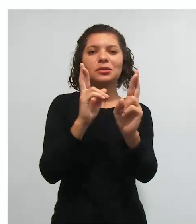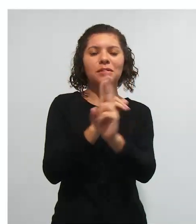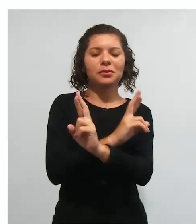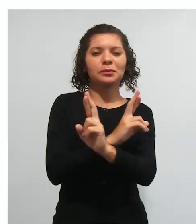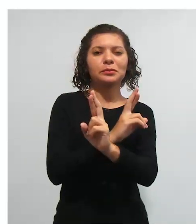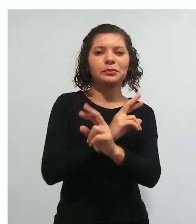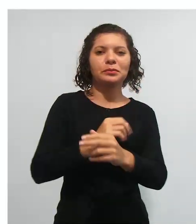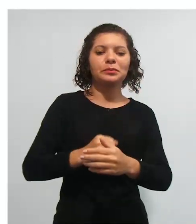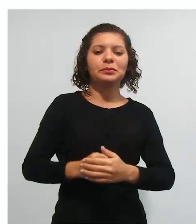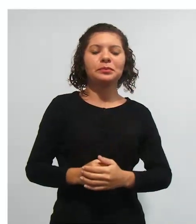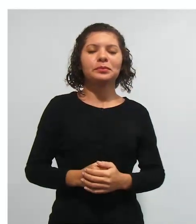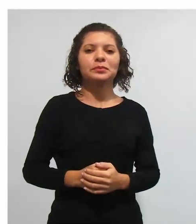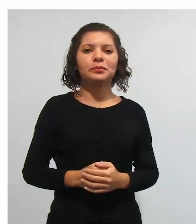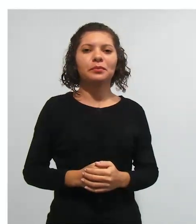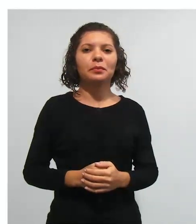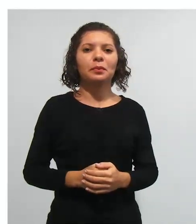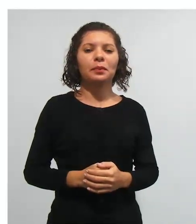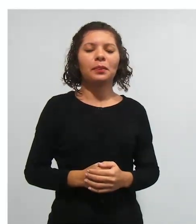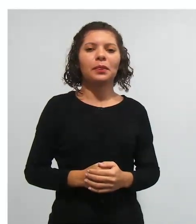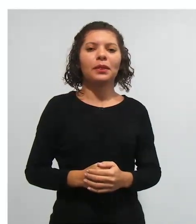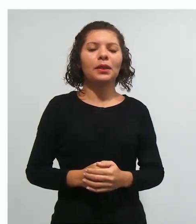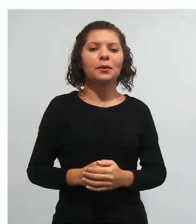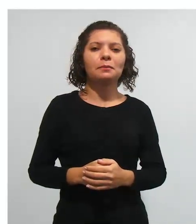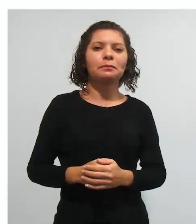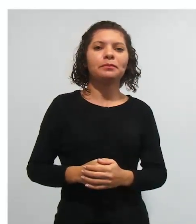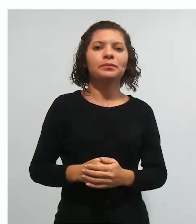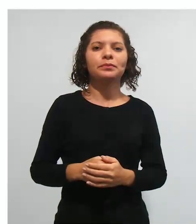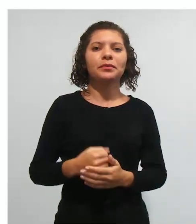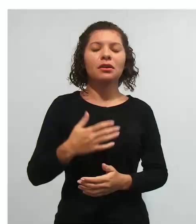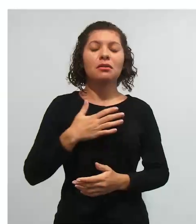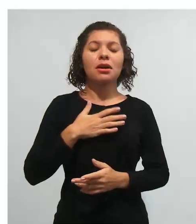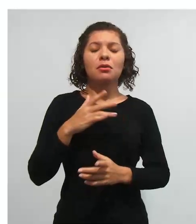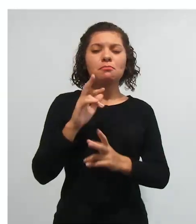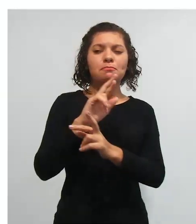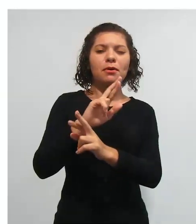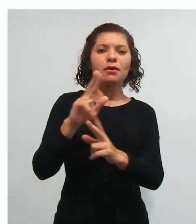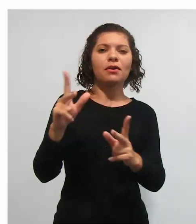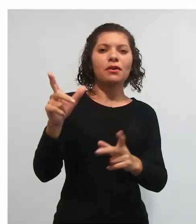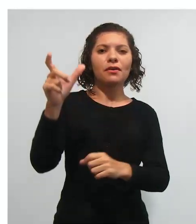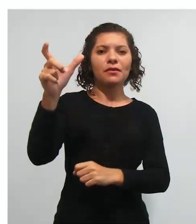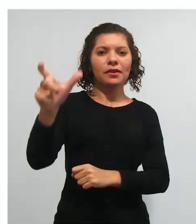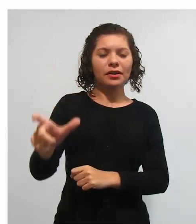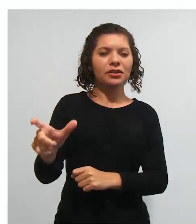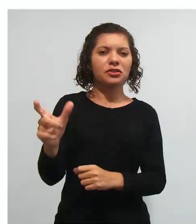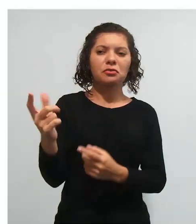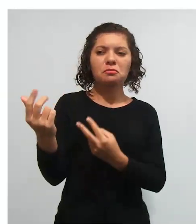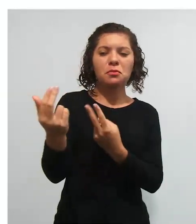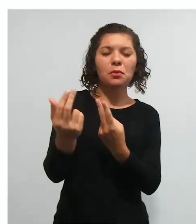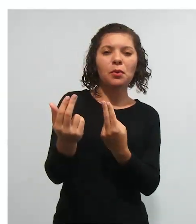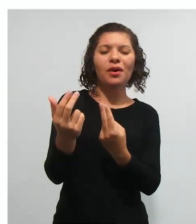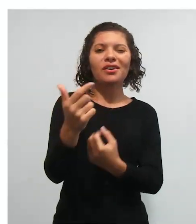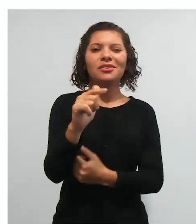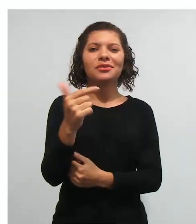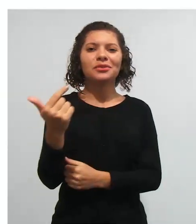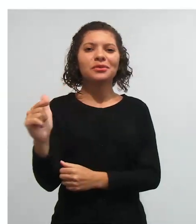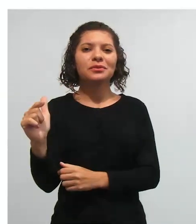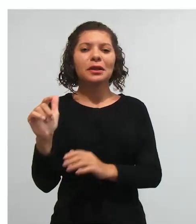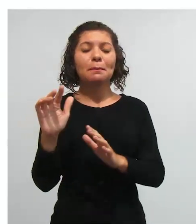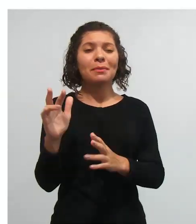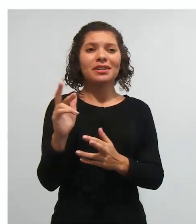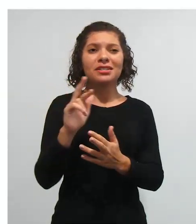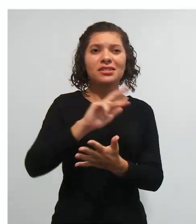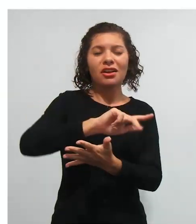uma autoridade que não é outra relativamente a mim ou relativamente ao mesmo mas que é